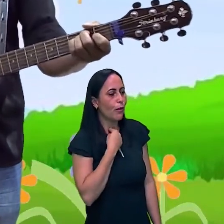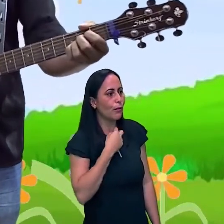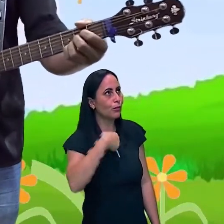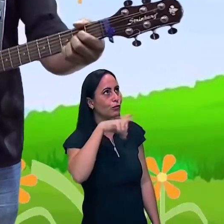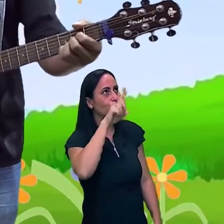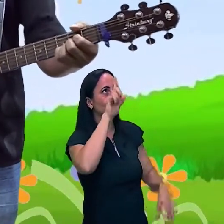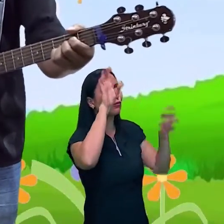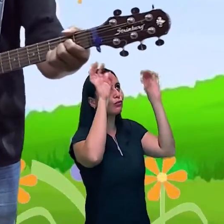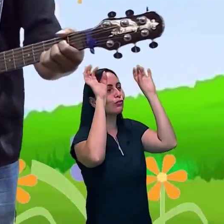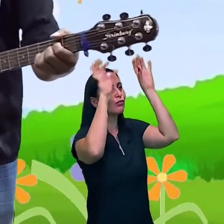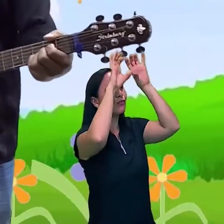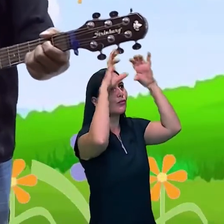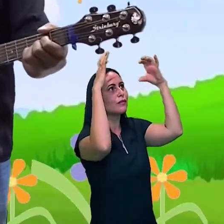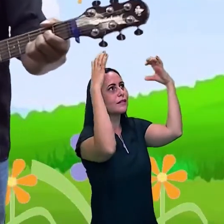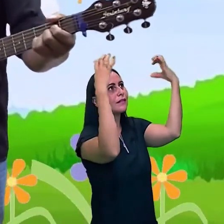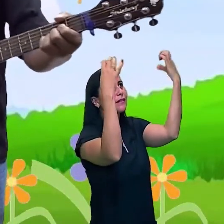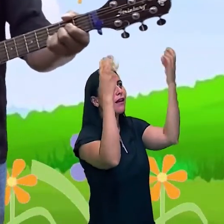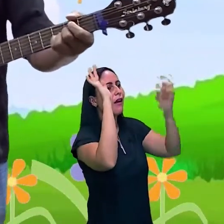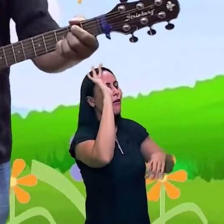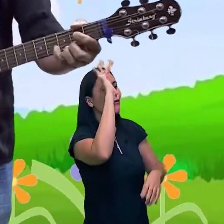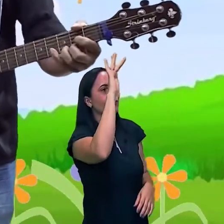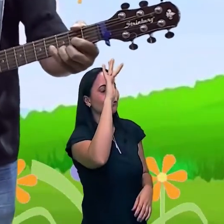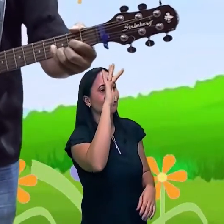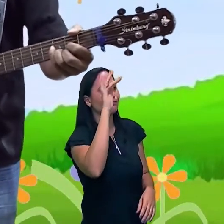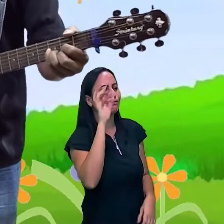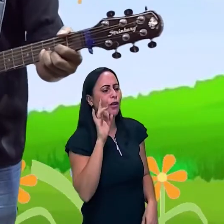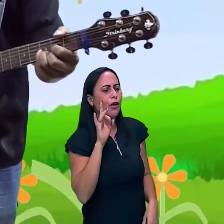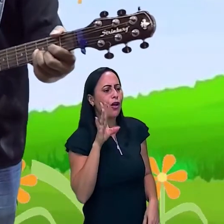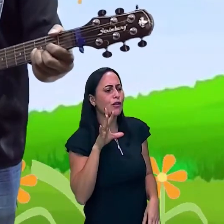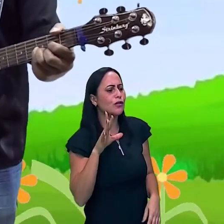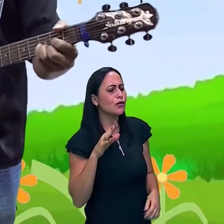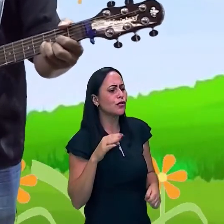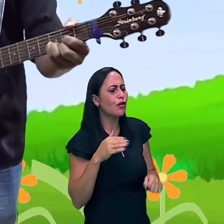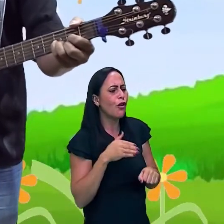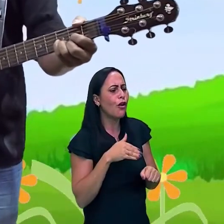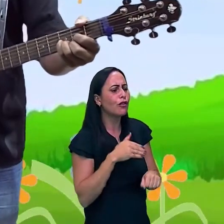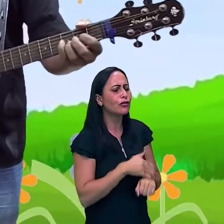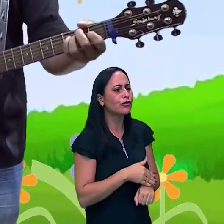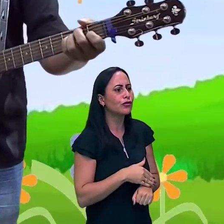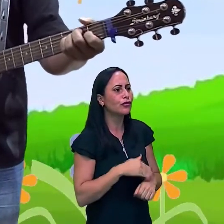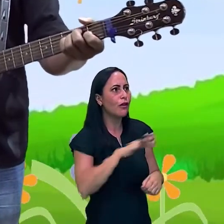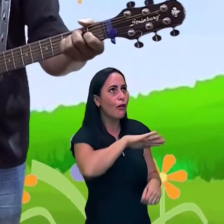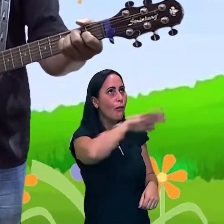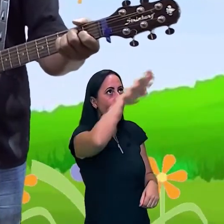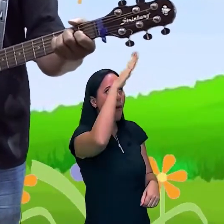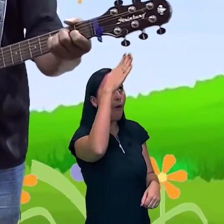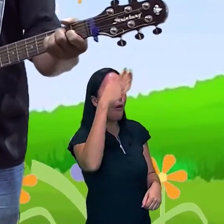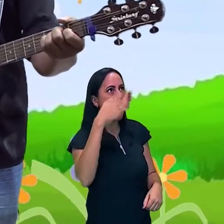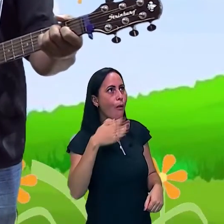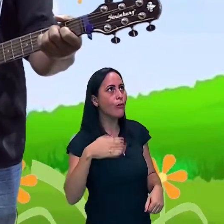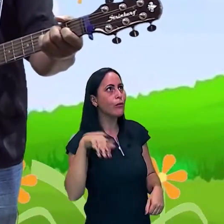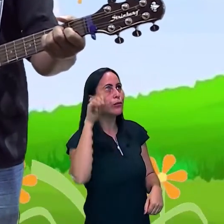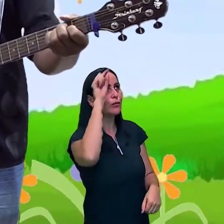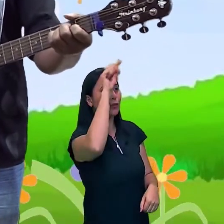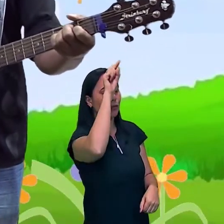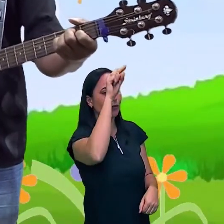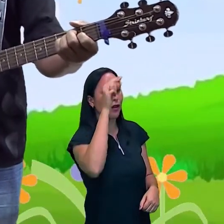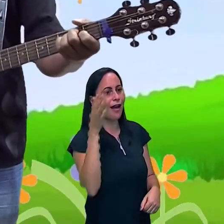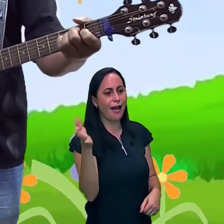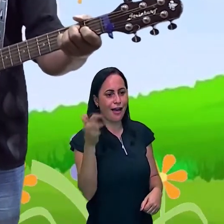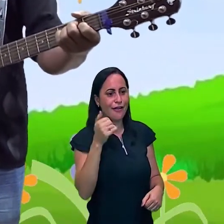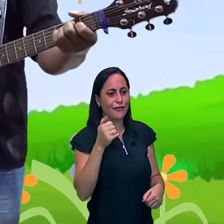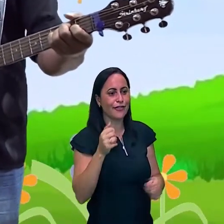céu encostar. O máximo que chego é no alto da montanha. Venha que